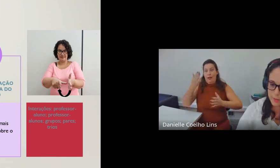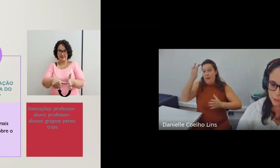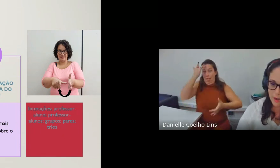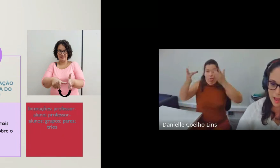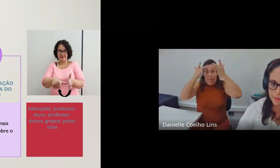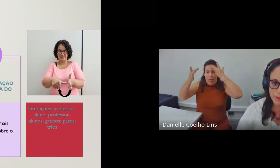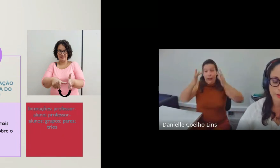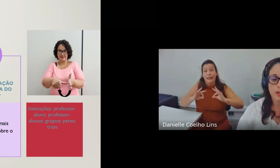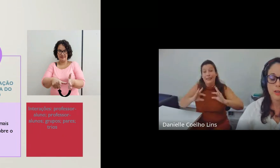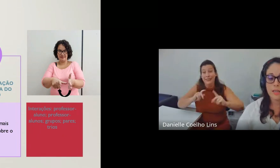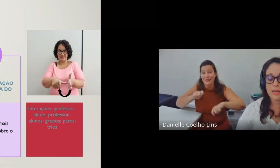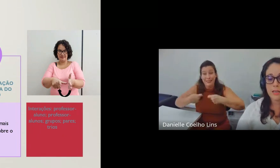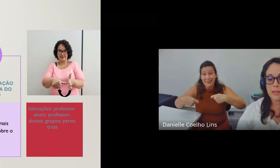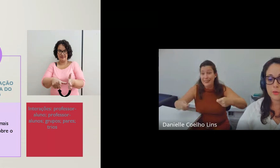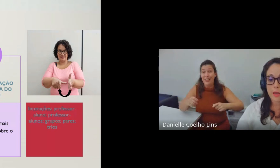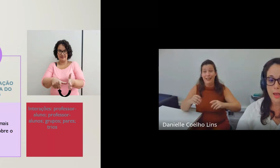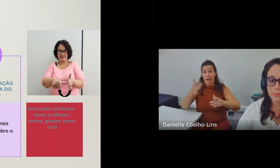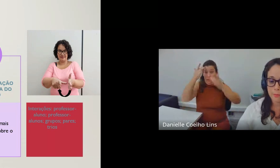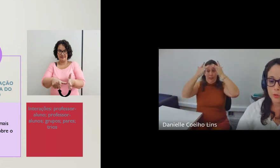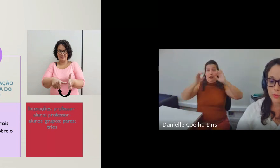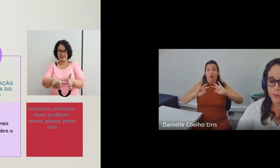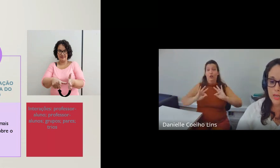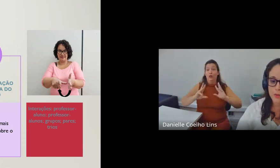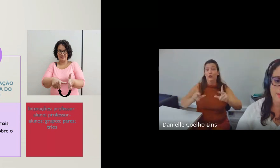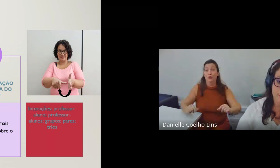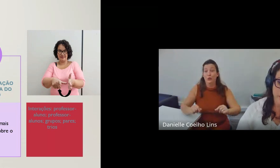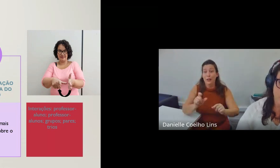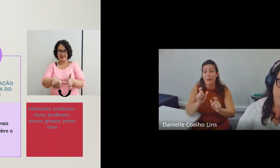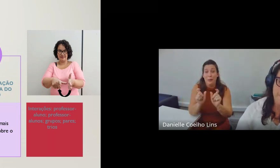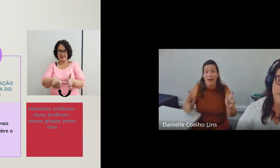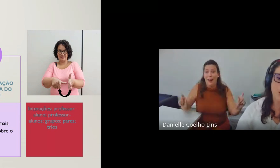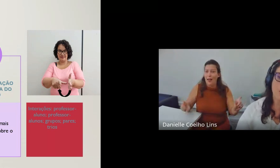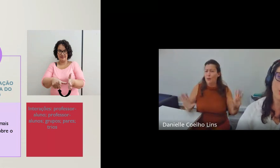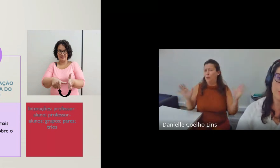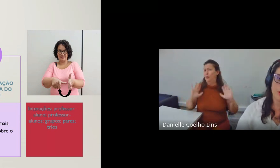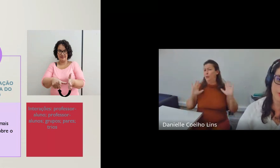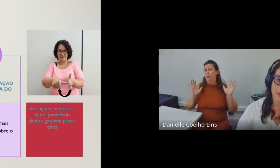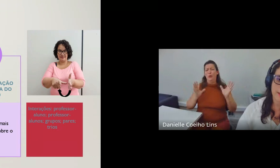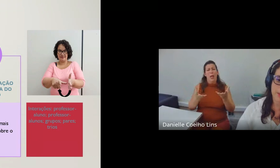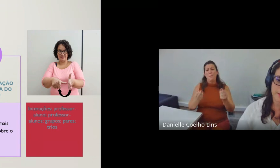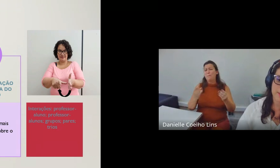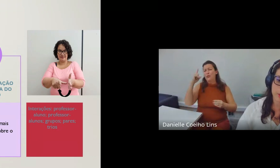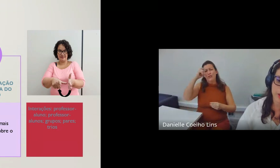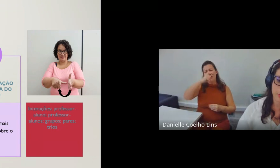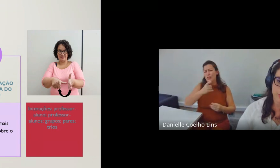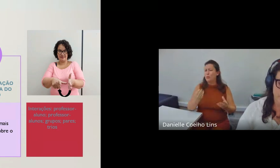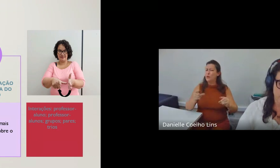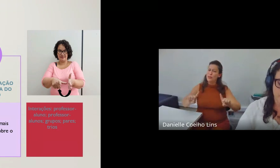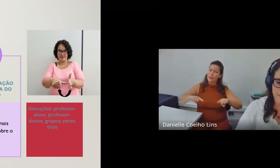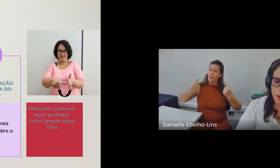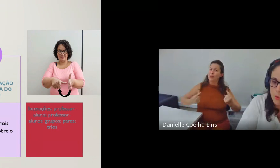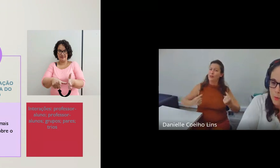todas as palavras, e isso é muito difícil, é desafiador. Então, qual é o objetivo dessa apresentação geral do